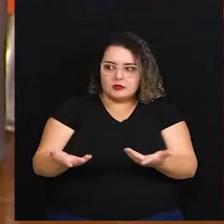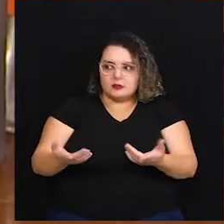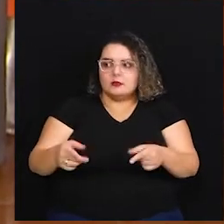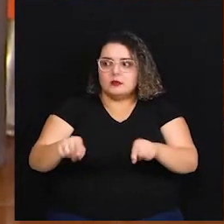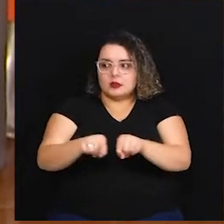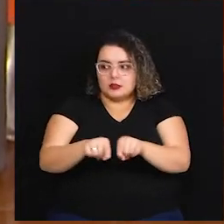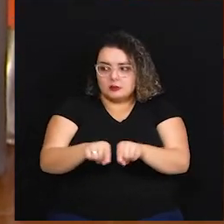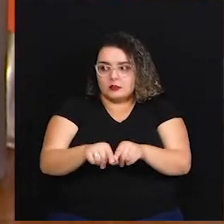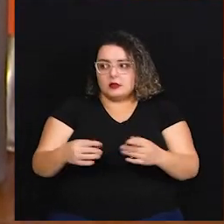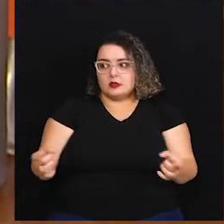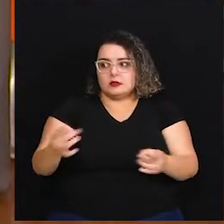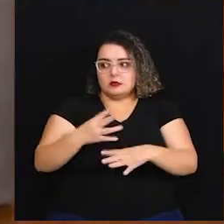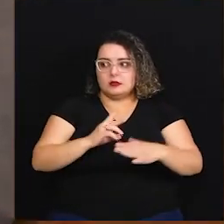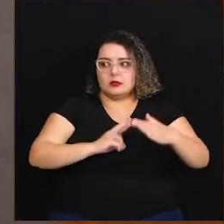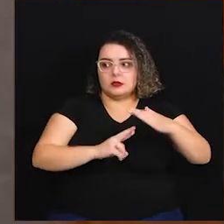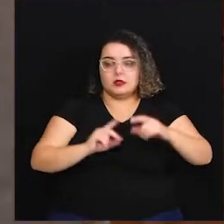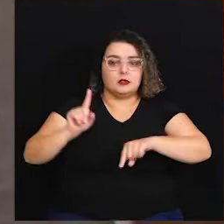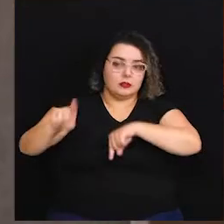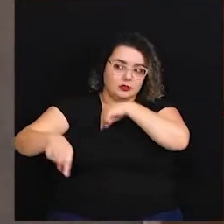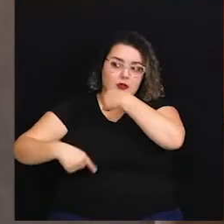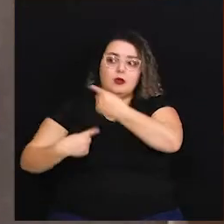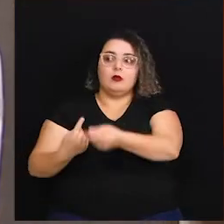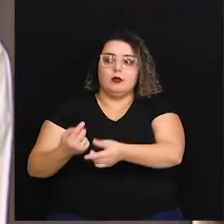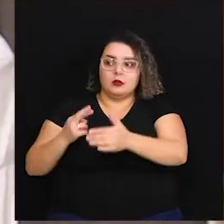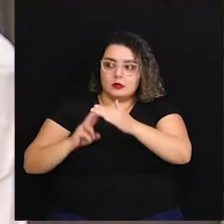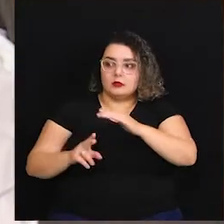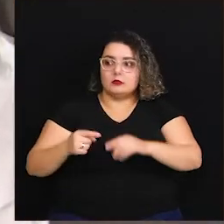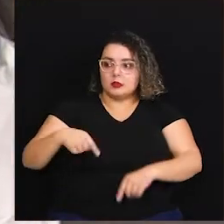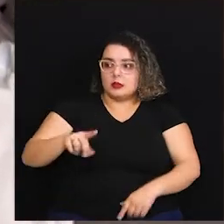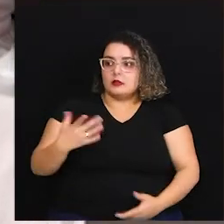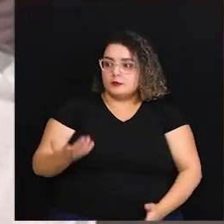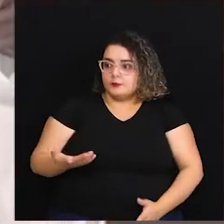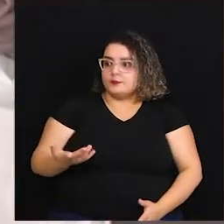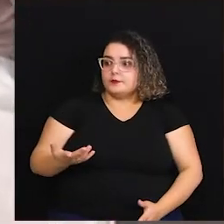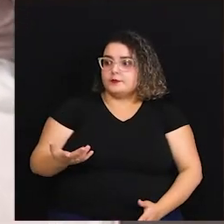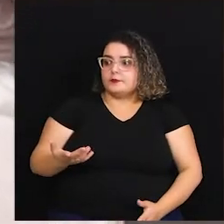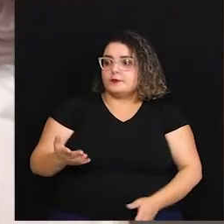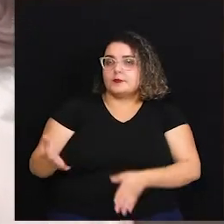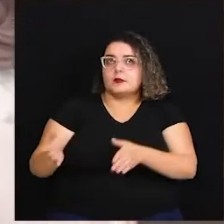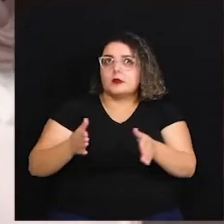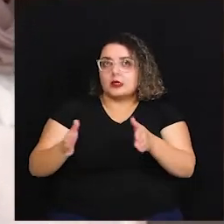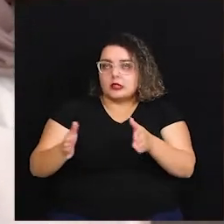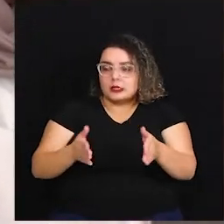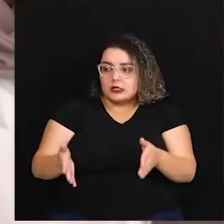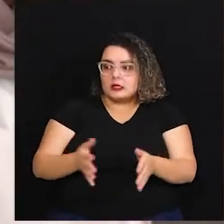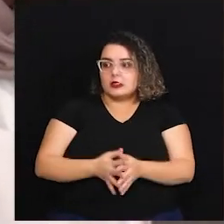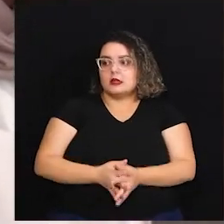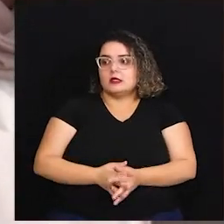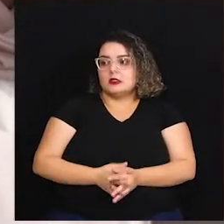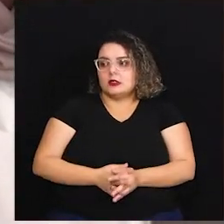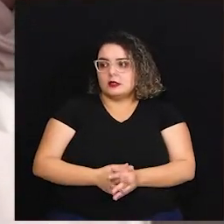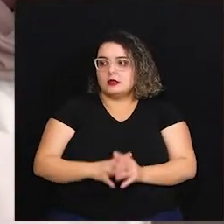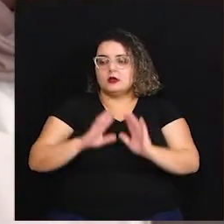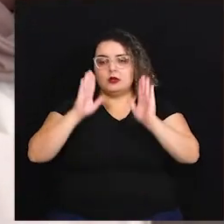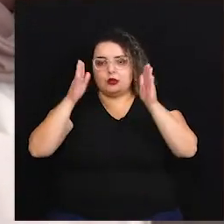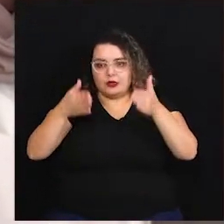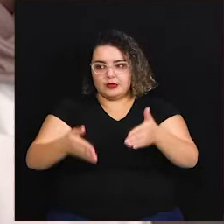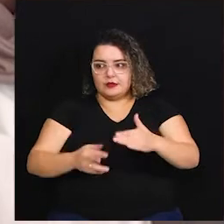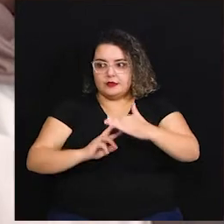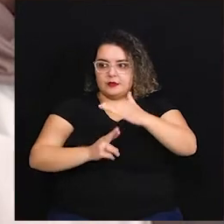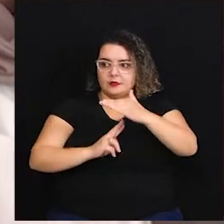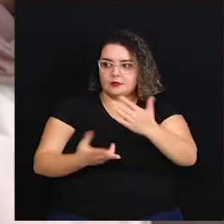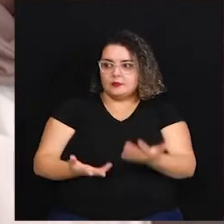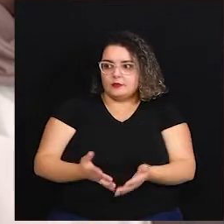abastecendo. Sim. Porque coincidia também de eu terminar essa feira e já ter outra em seguida para ir. E você ficou nesse tempo com